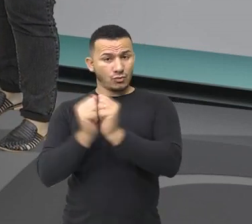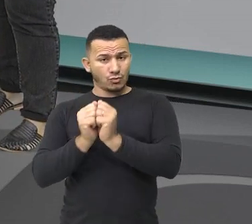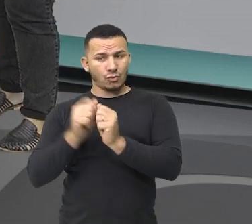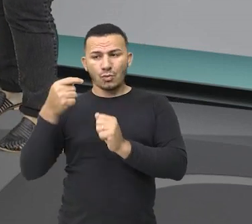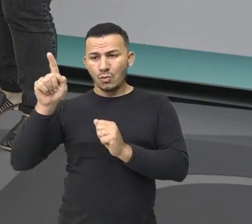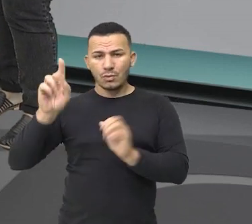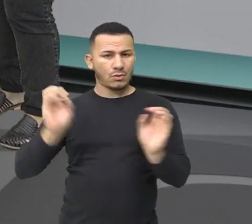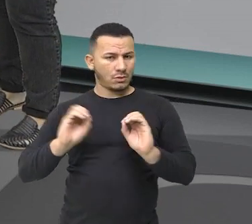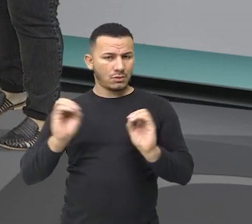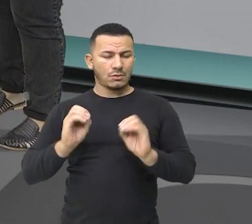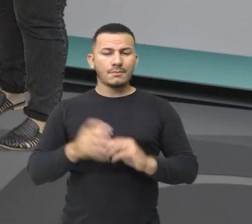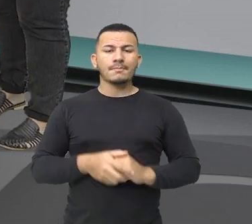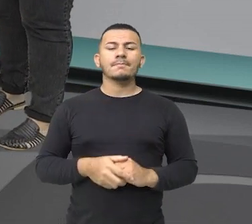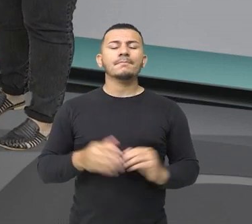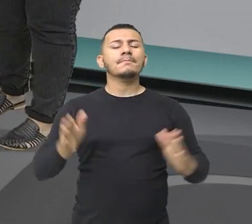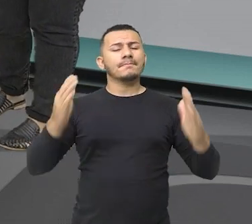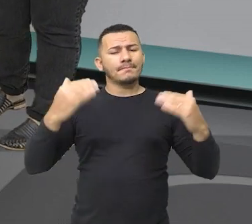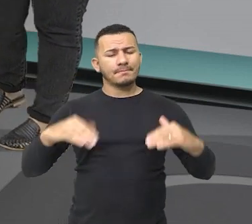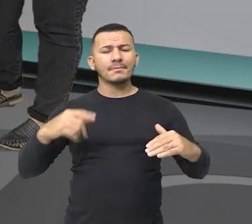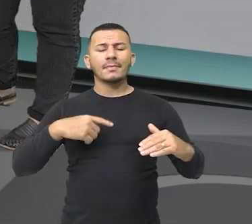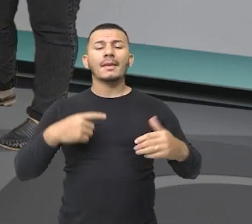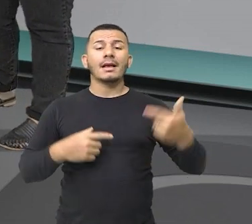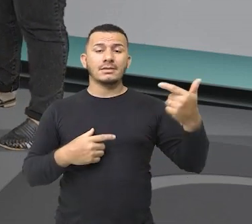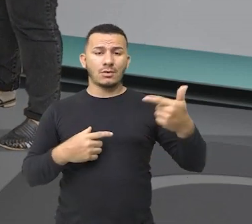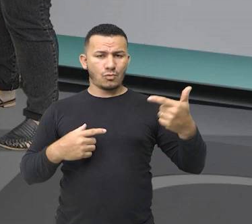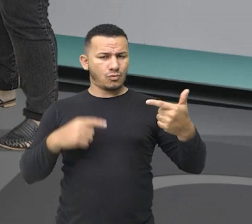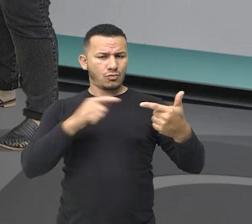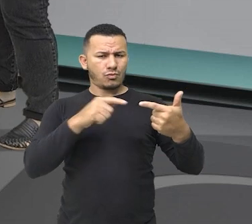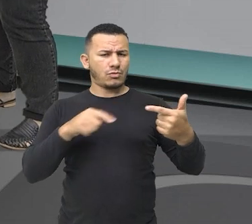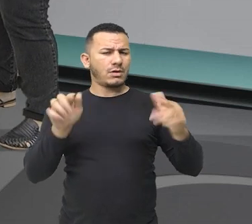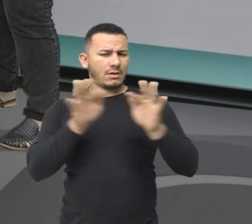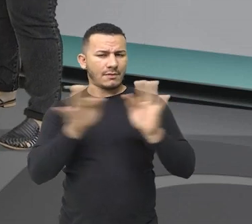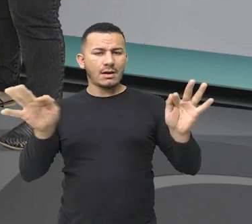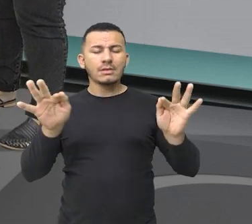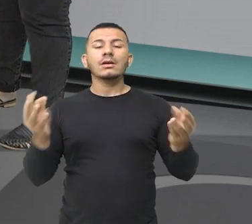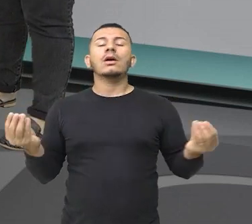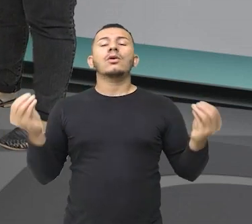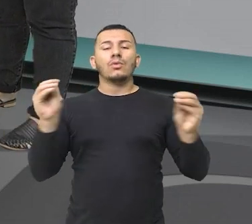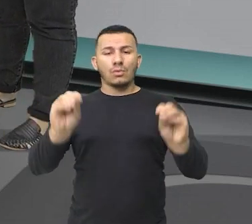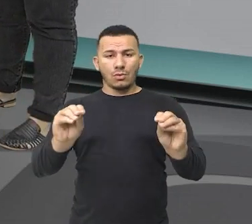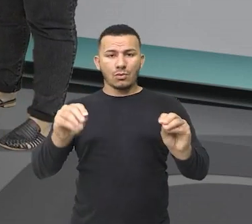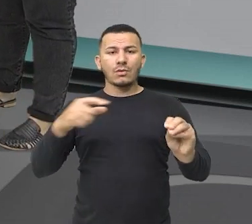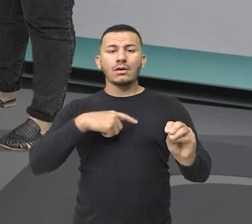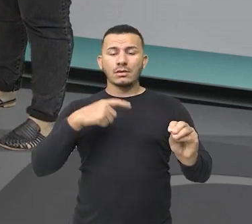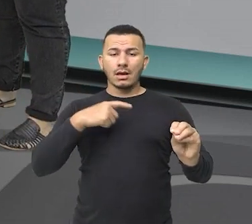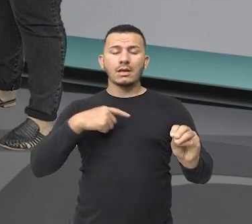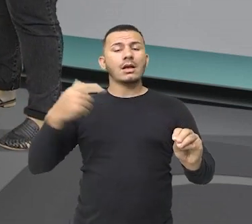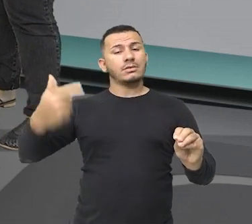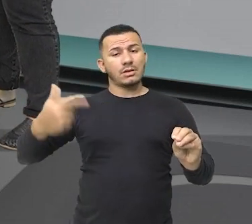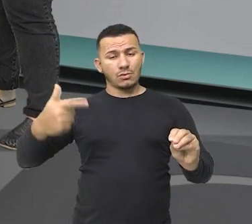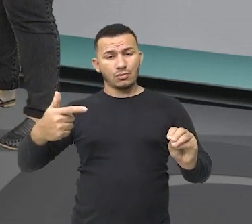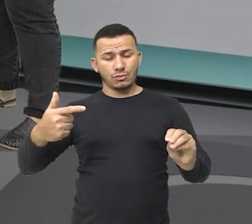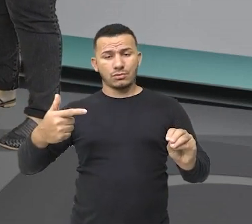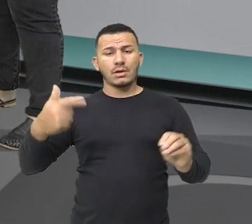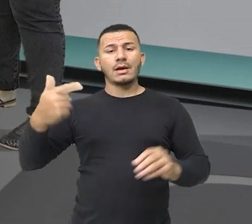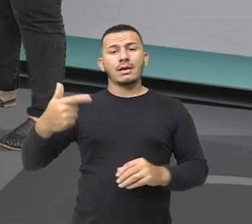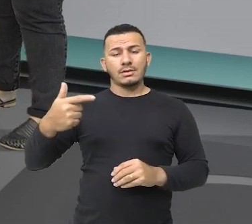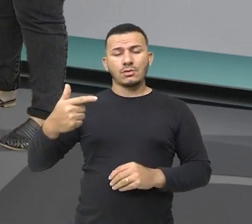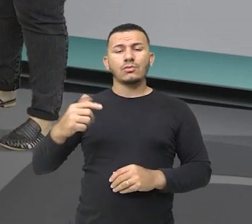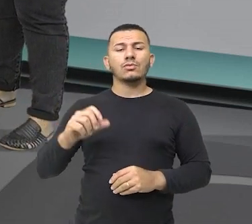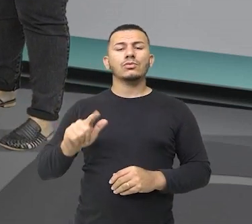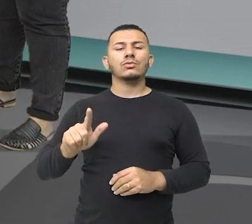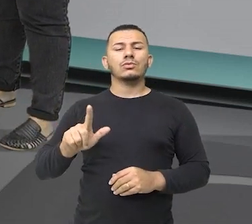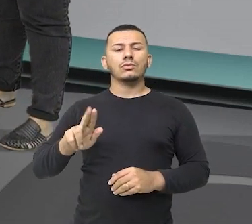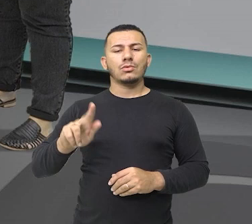só, a segunda ideia secundária foi introduzida por em segundo lugar. Que assim como a expressão em